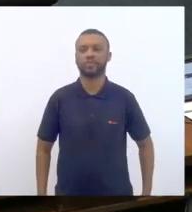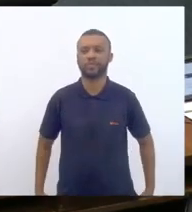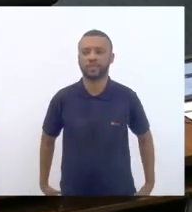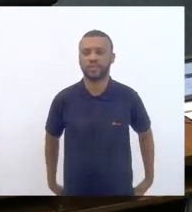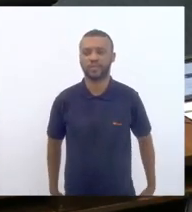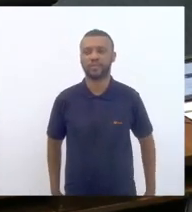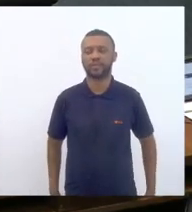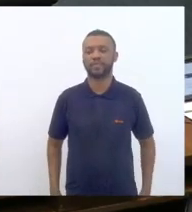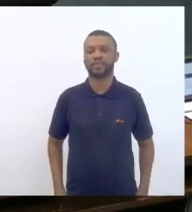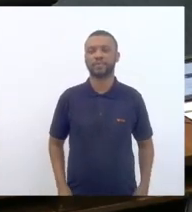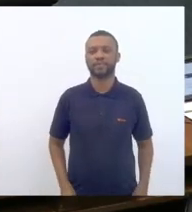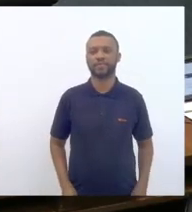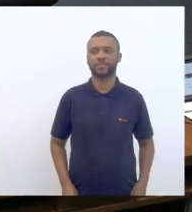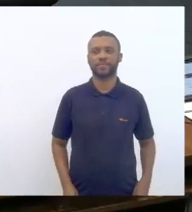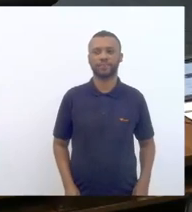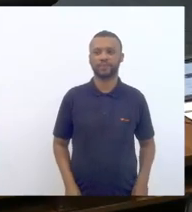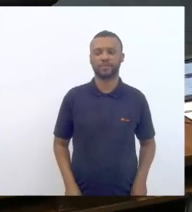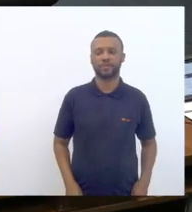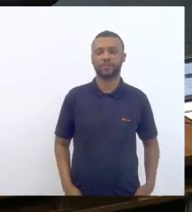Vamos lá.